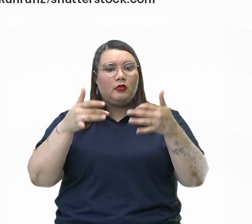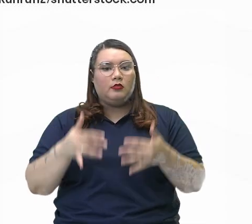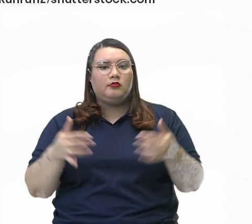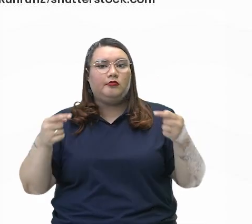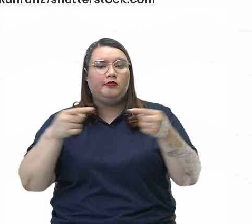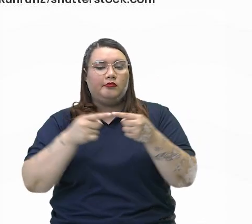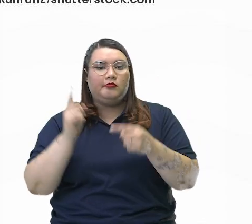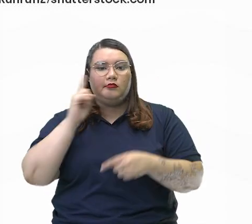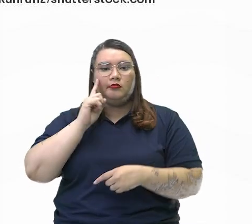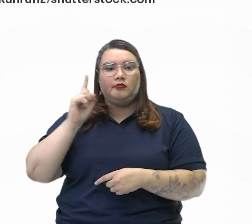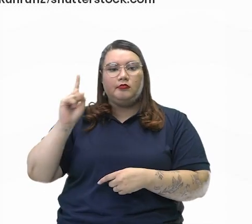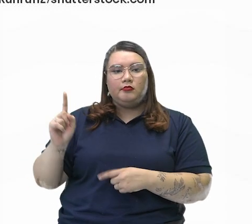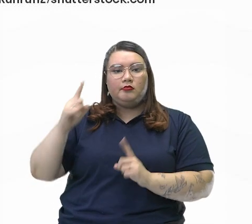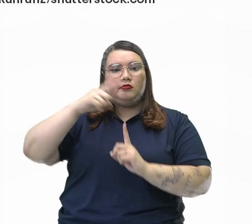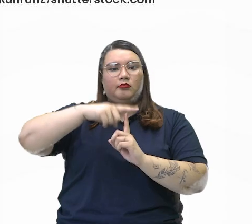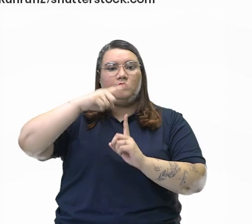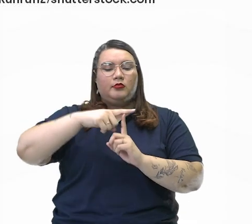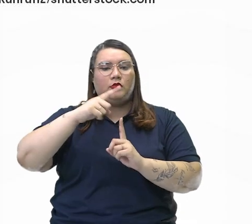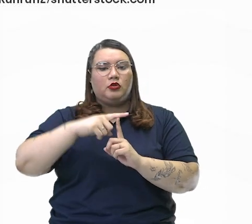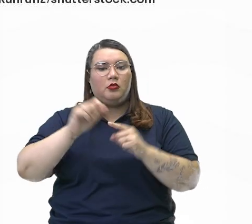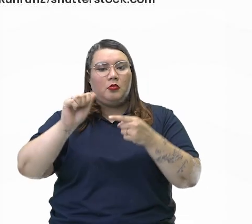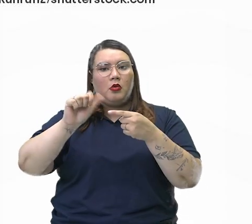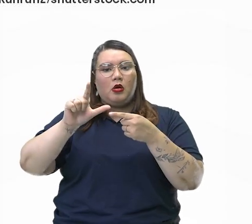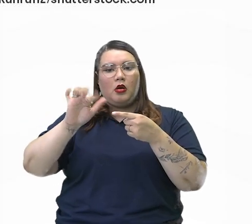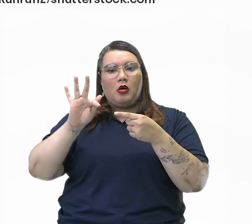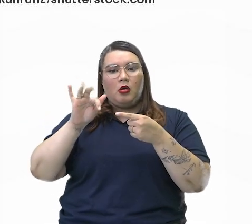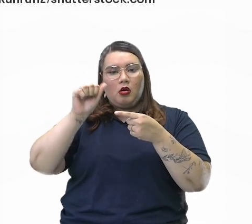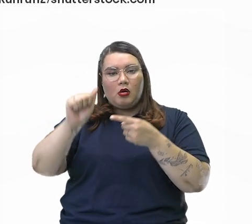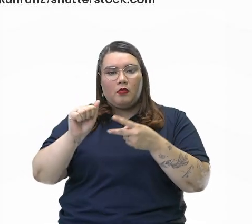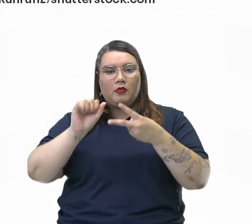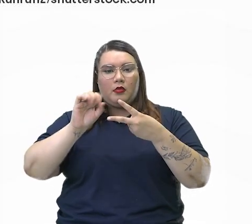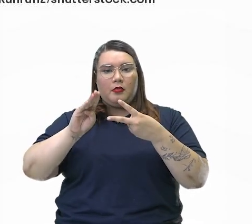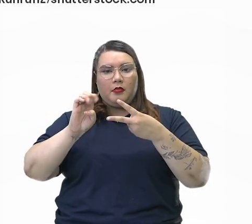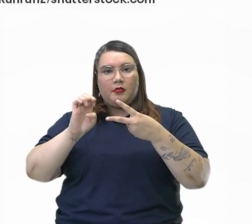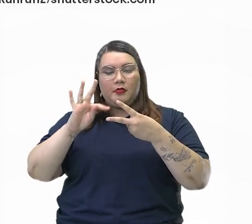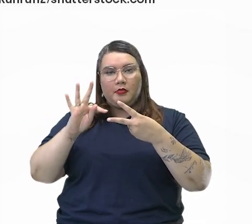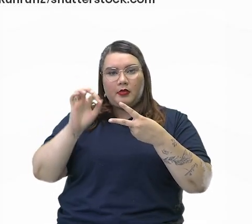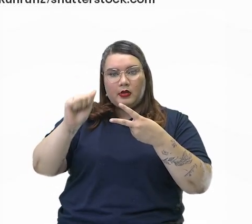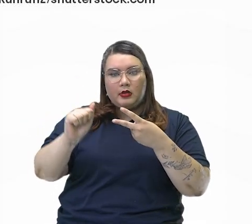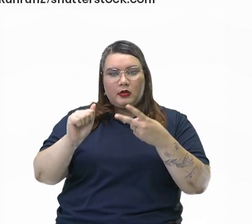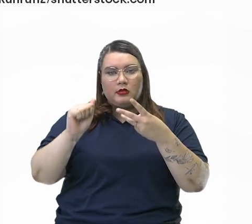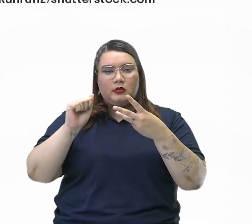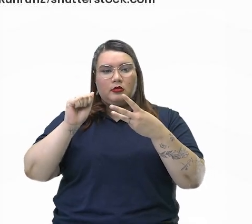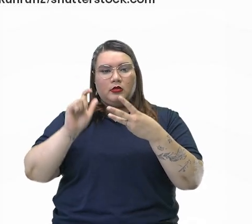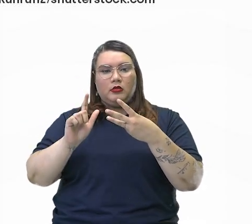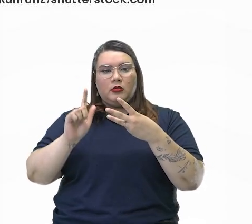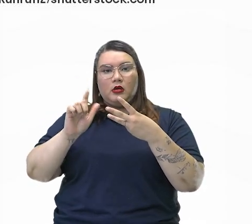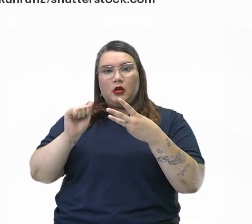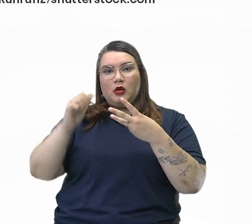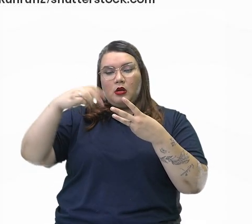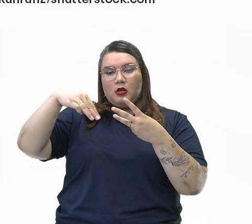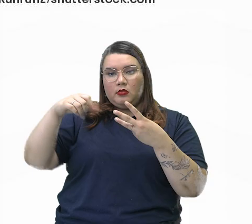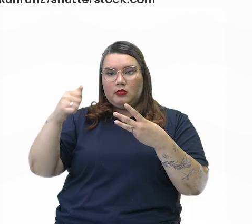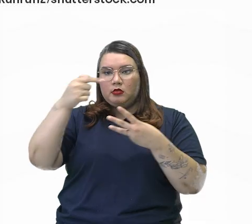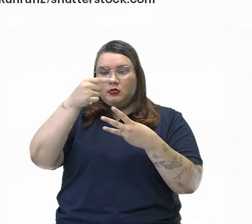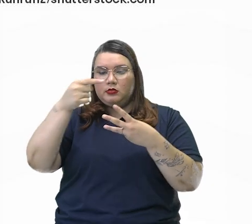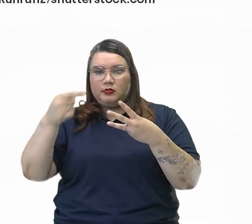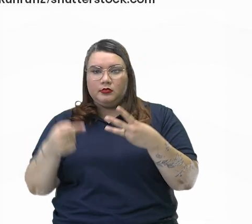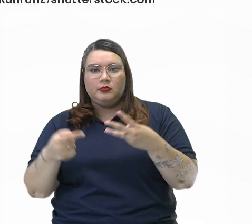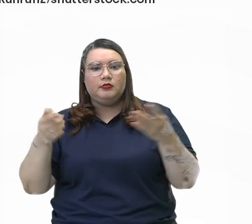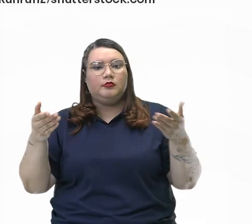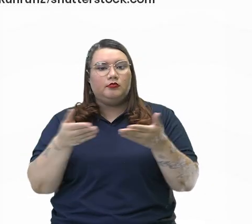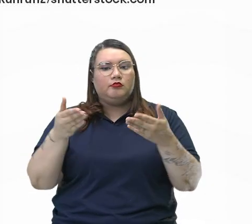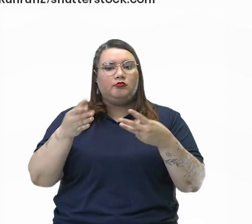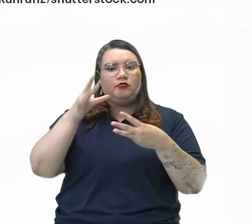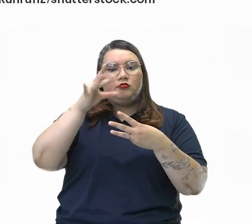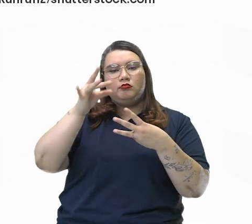aí delas, eu tenho essa partícula alfa, a partícula beta e a radiação gama, que nós vamos